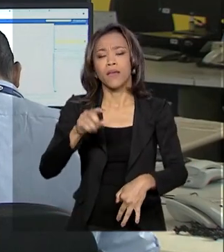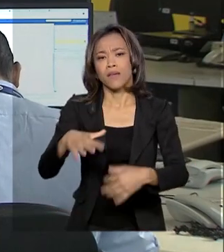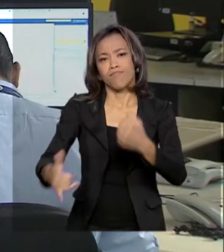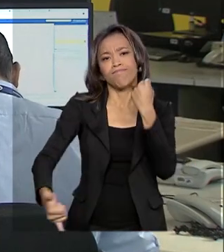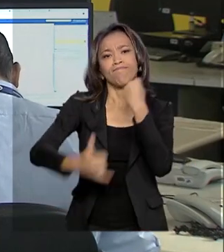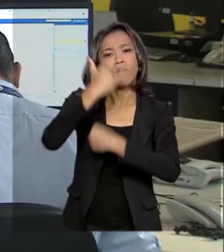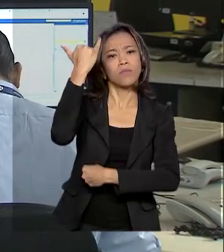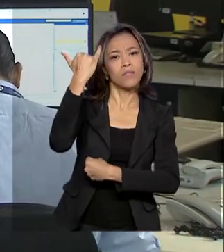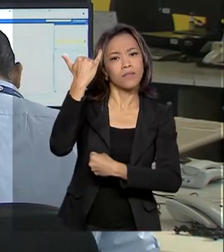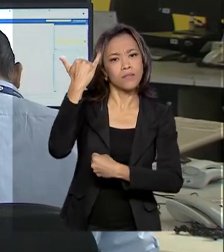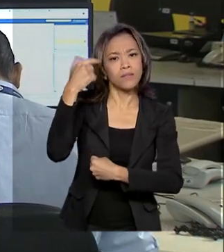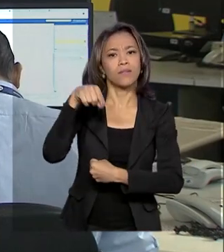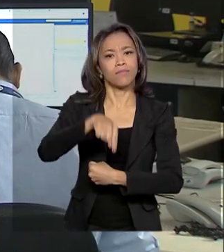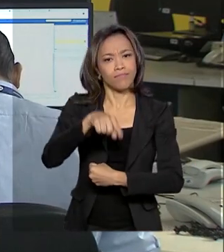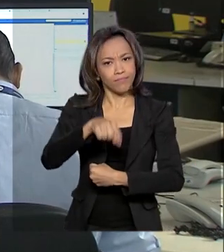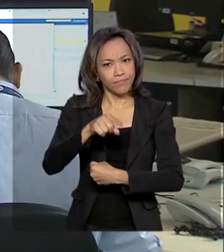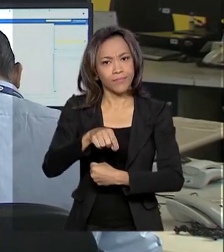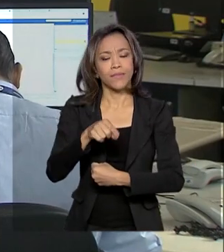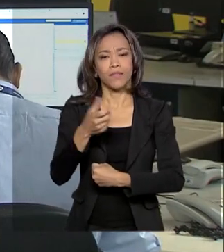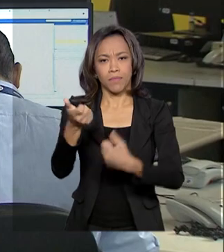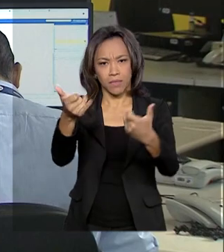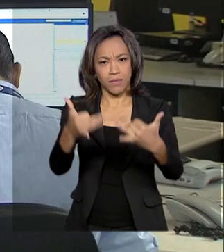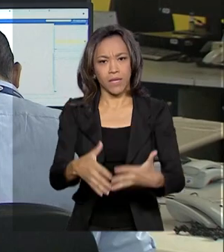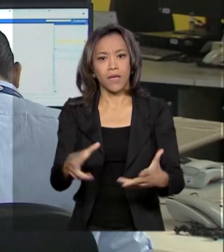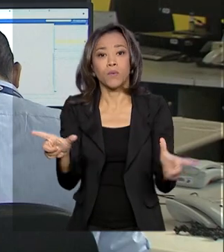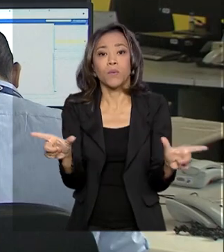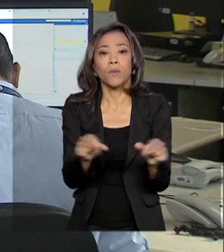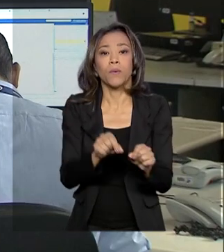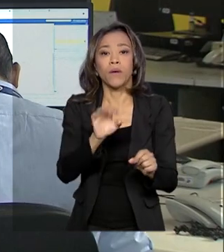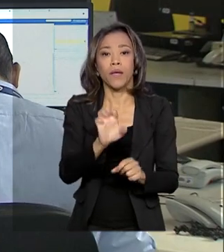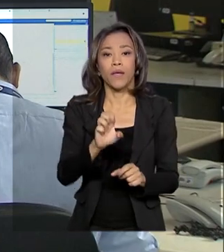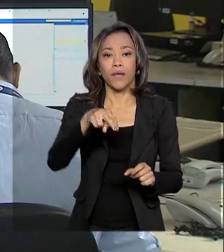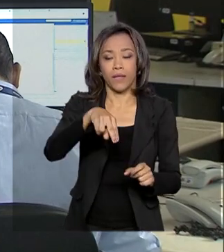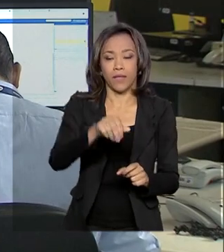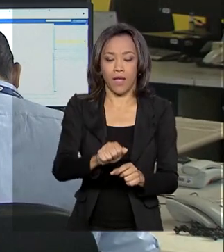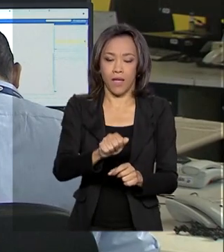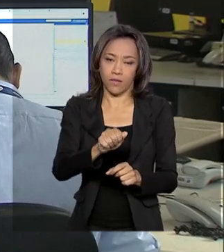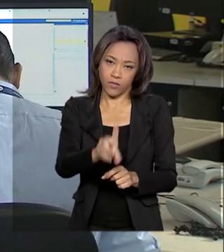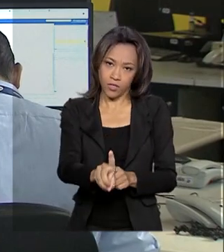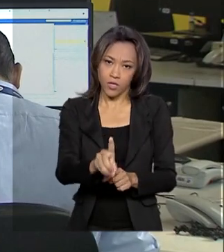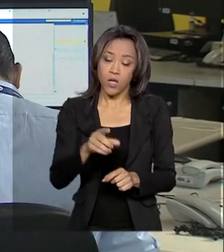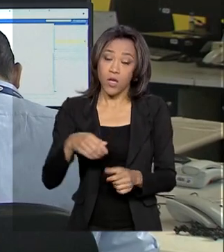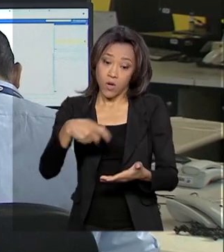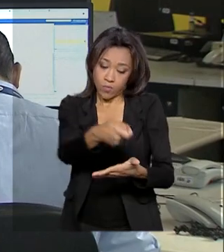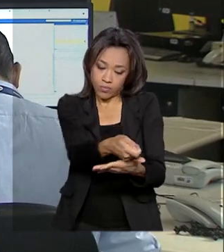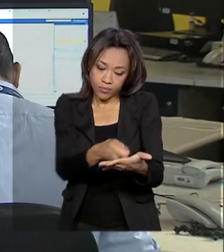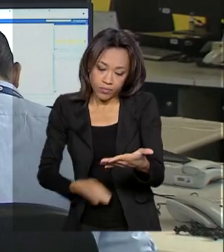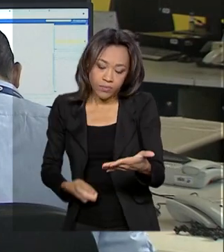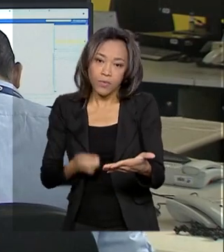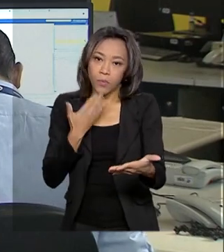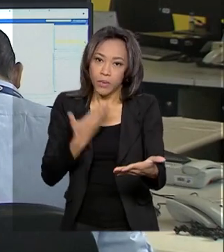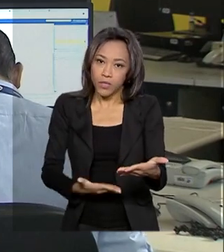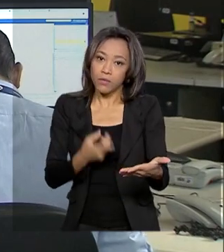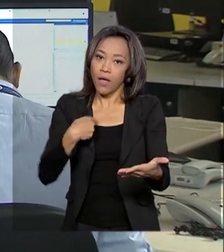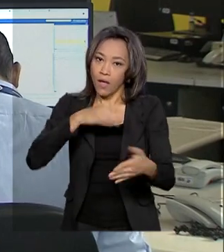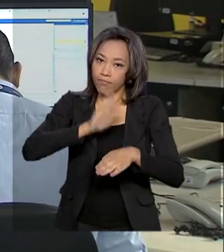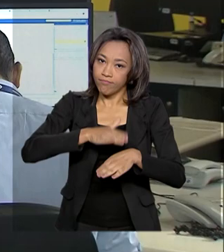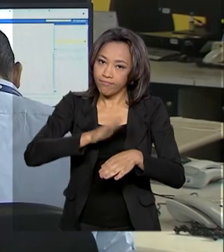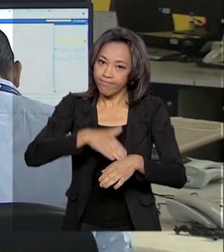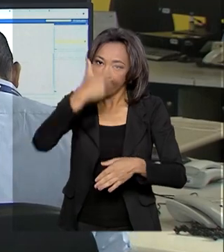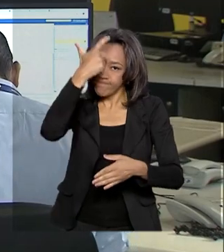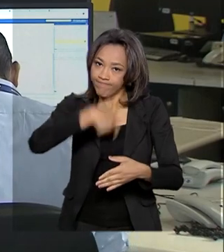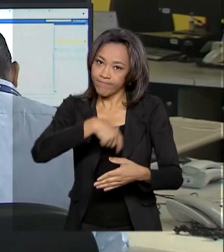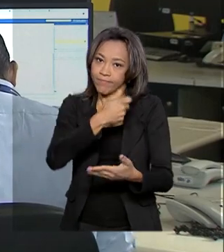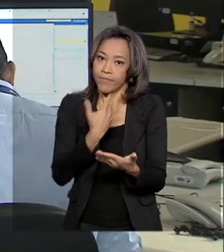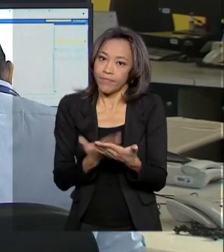no Exame Nacional de Desempenho dos Estudantes, o ENAD. O registro da solicitação deve ser feito pelo próprio estudante